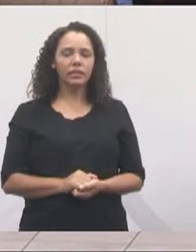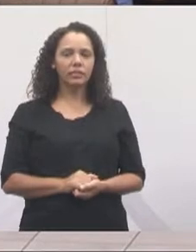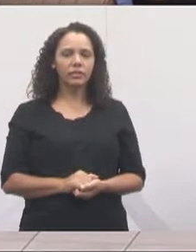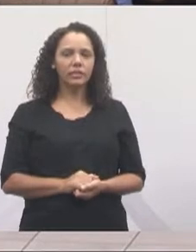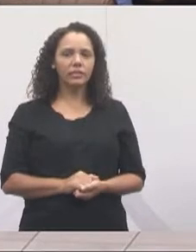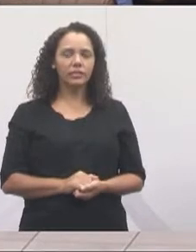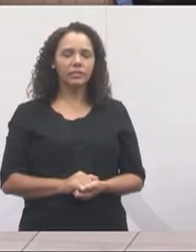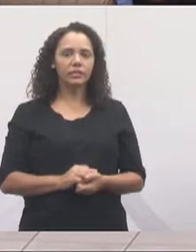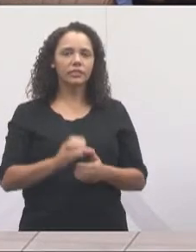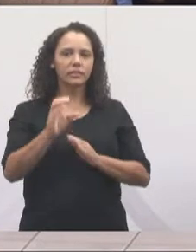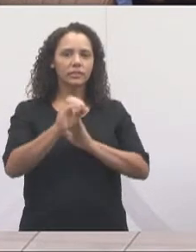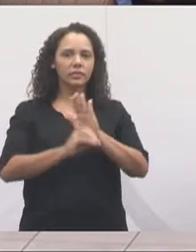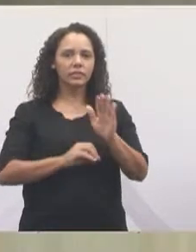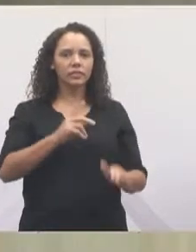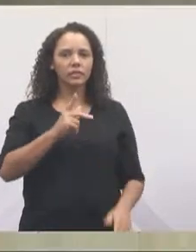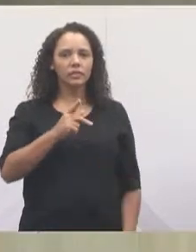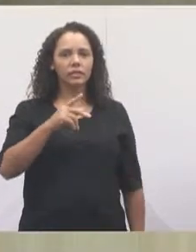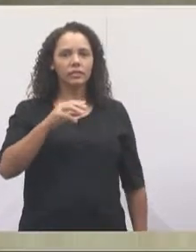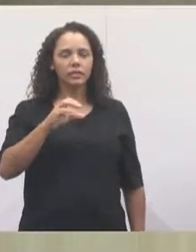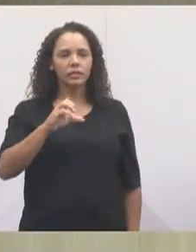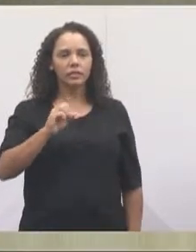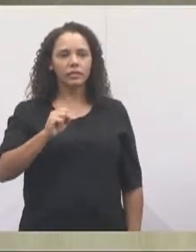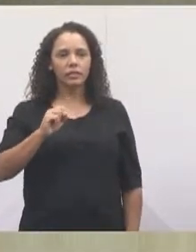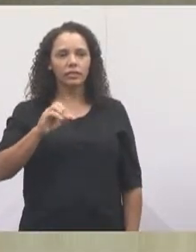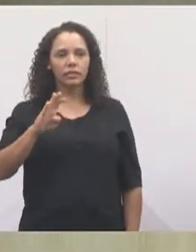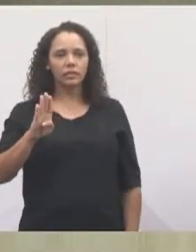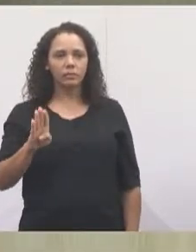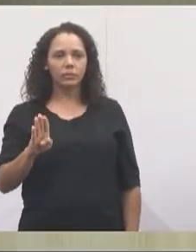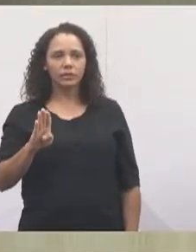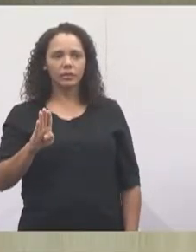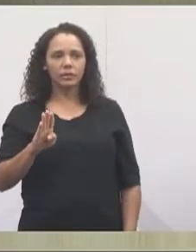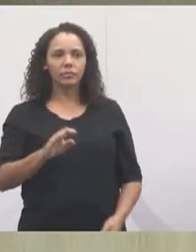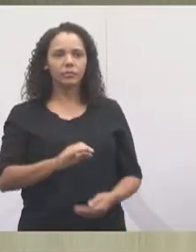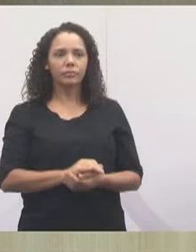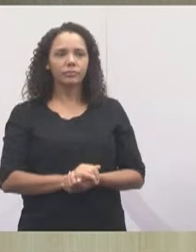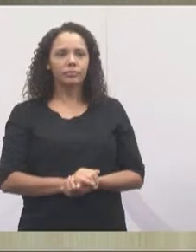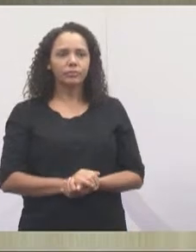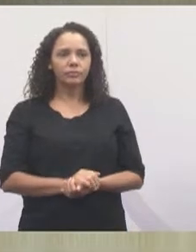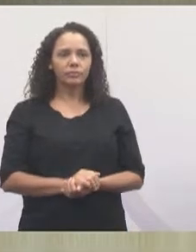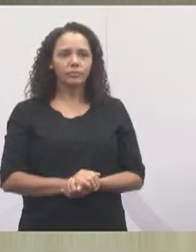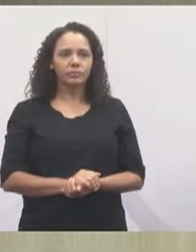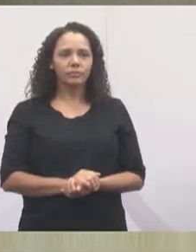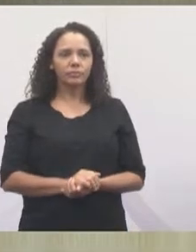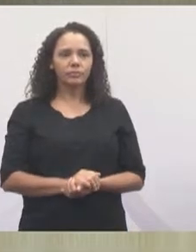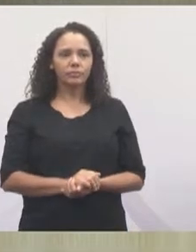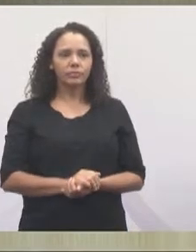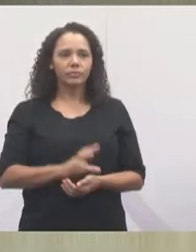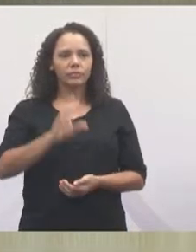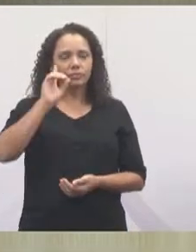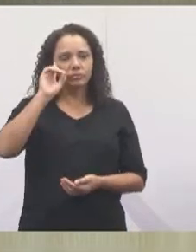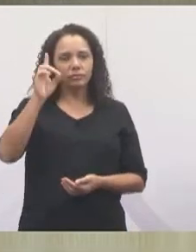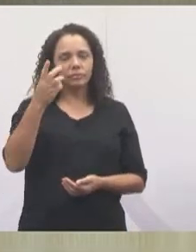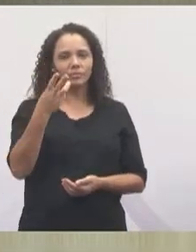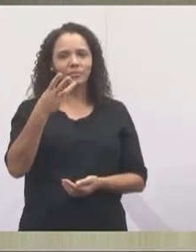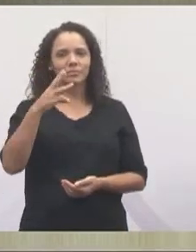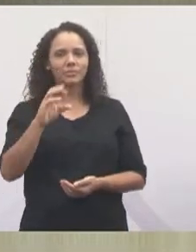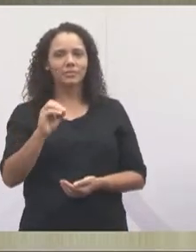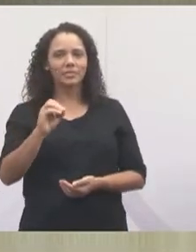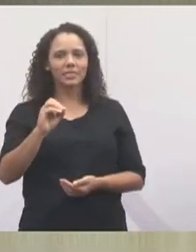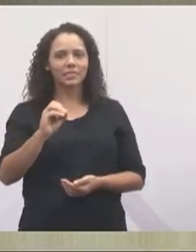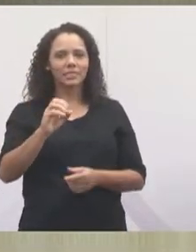é um ofício do PSD partido social democrático datado do dia 30 de outubro